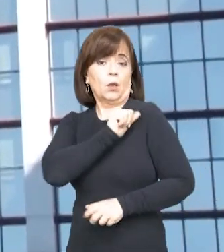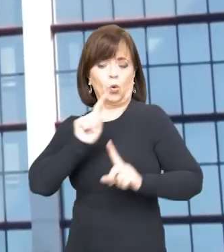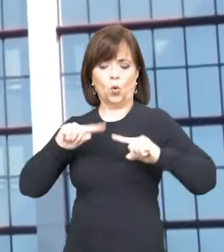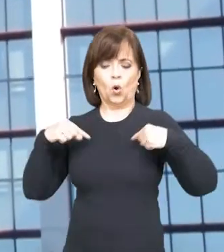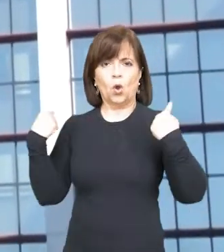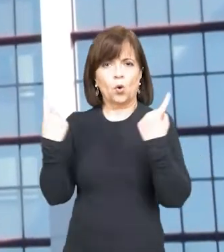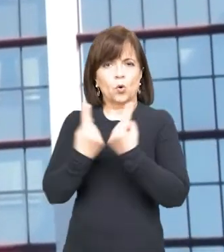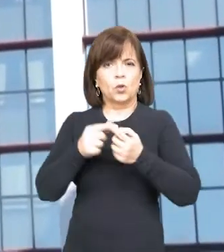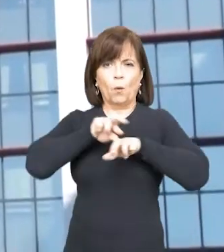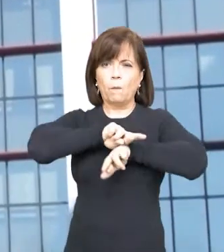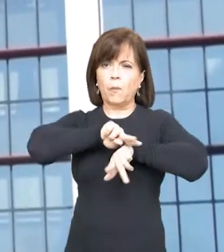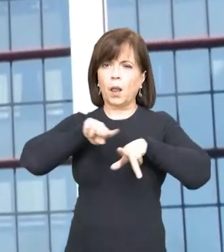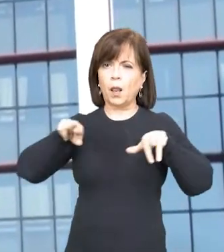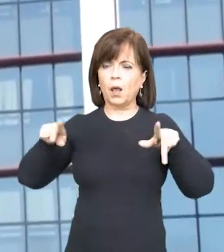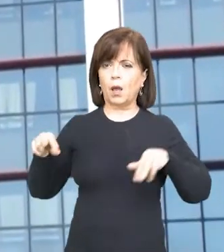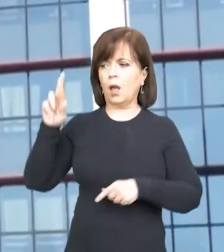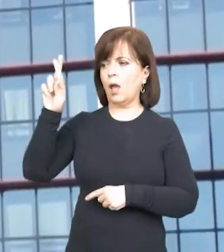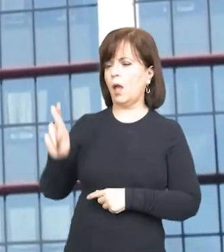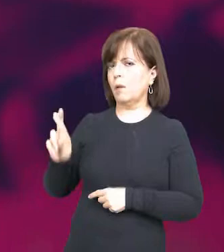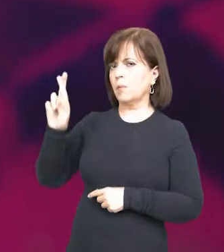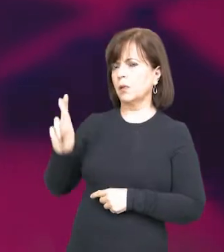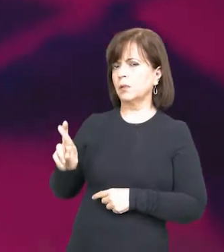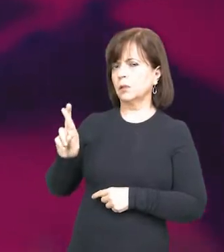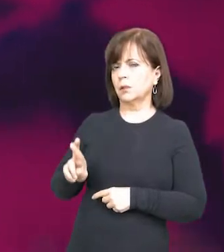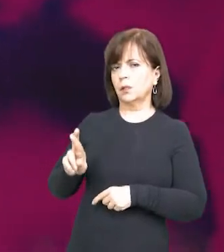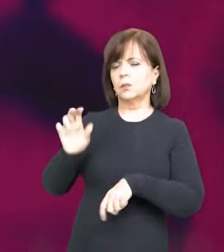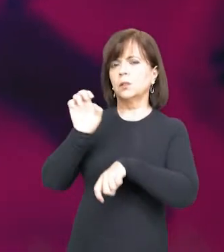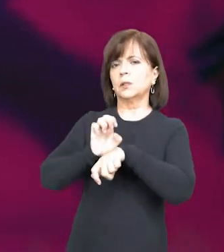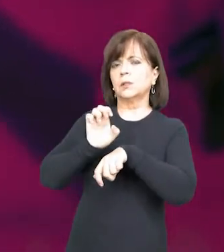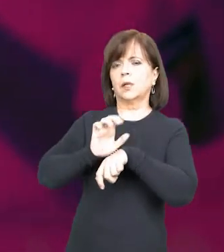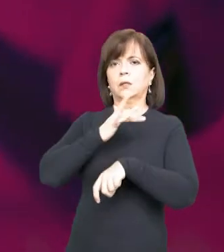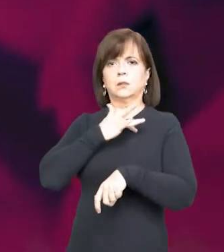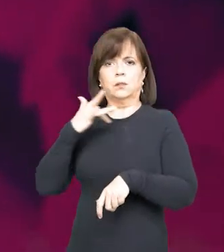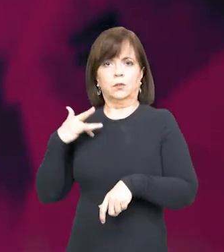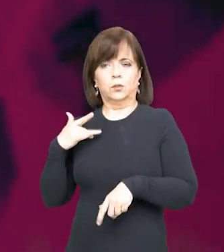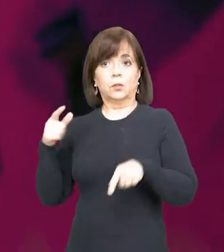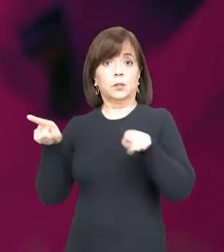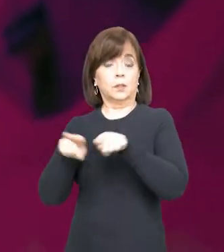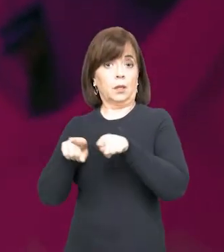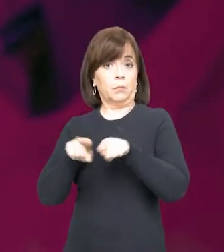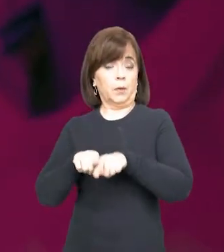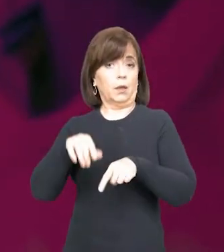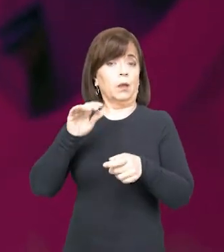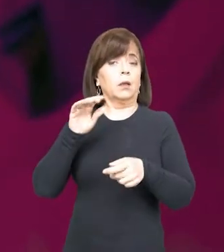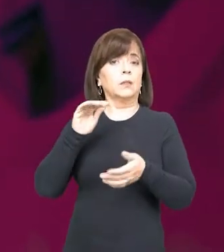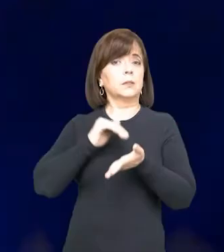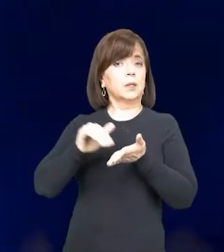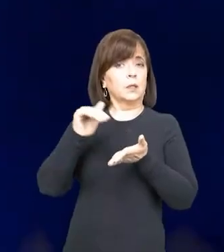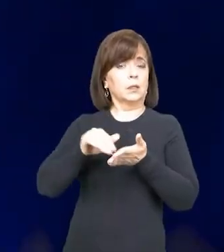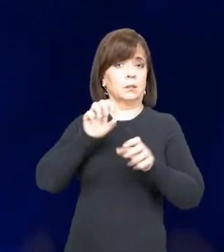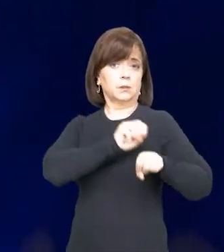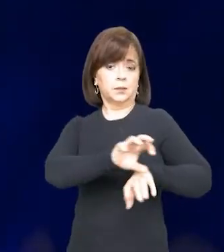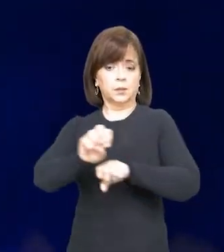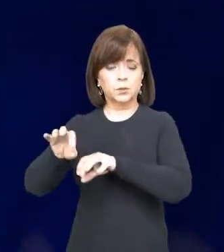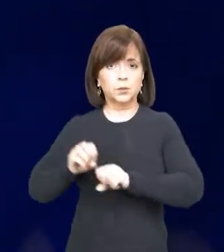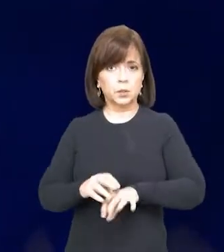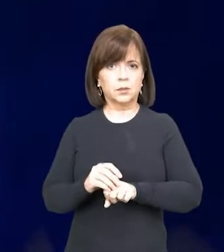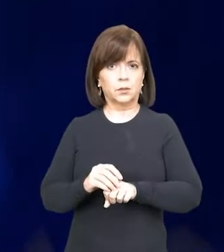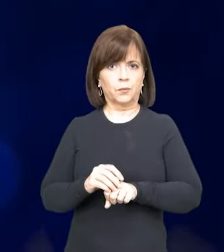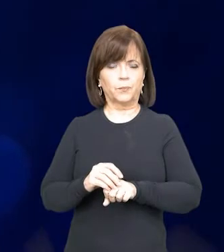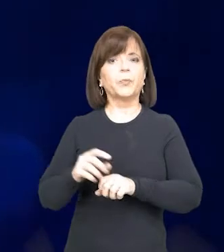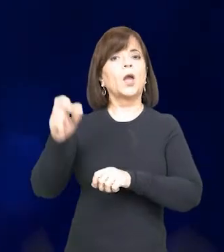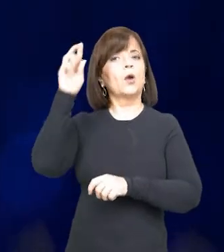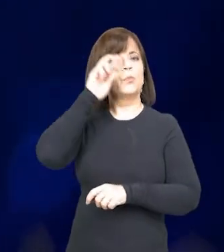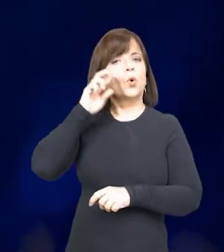com representantes da Secretaria de Estado de Saúde e a Secretaria de Estado de Educação. Os encontros foram acompanhados